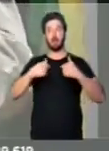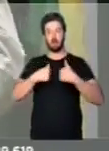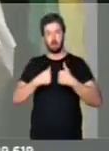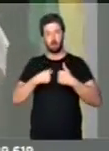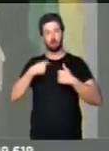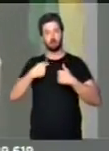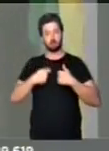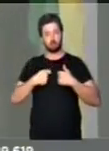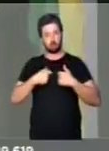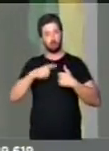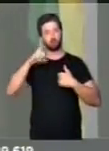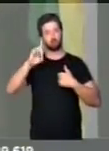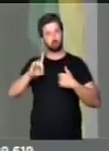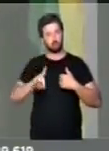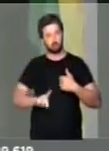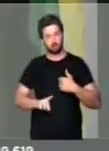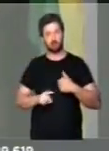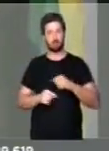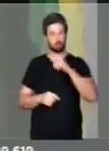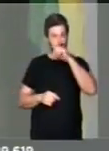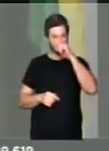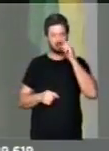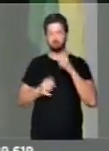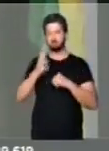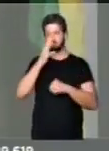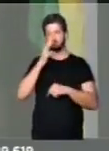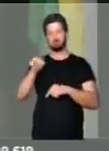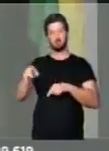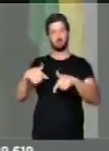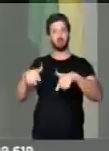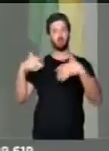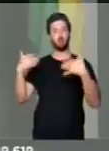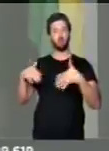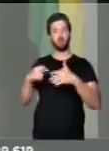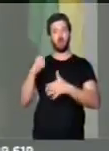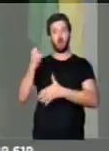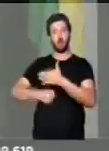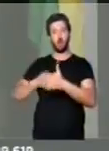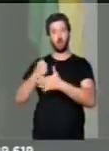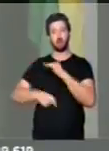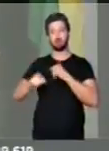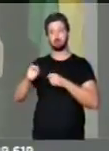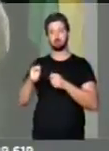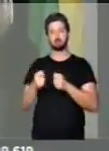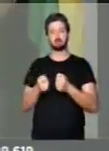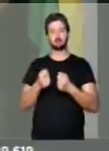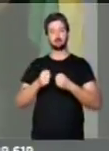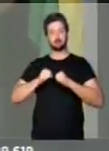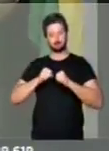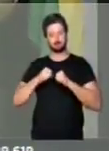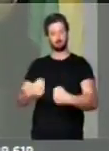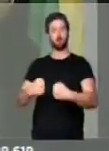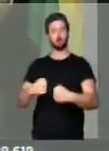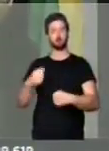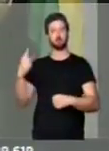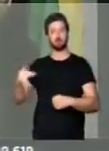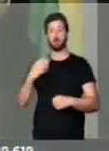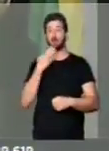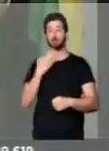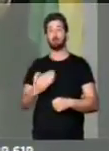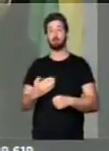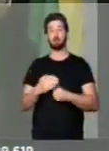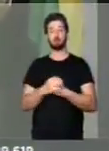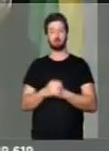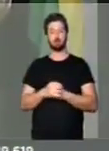me tira o direito de admirá-la pela sua luta, pela sua tenacidade em